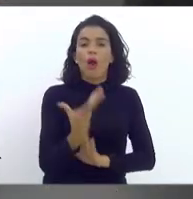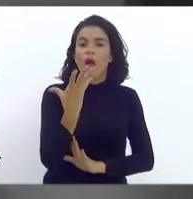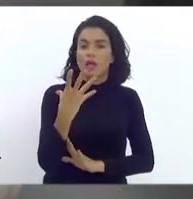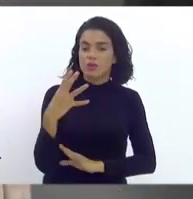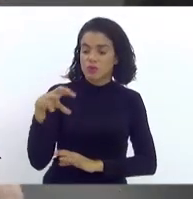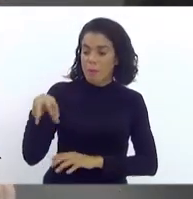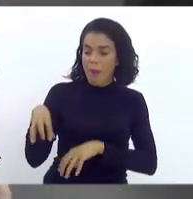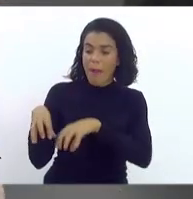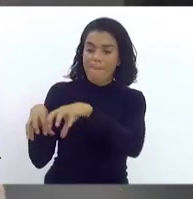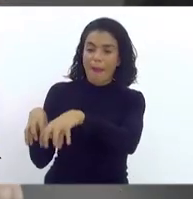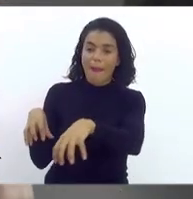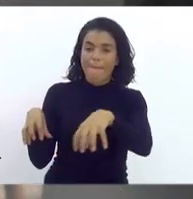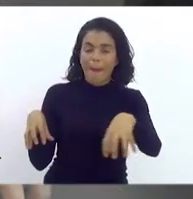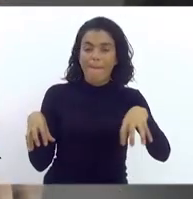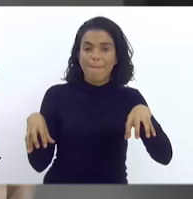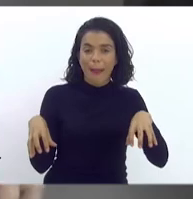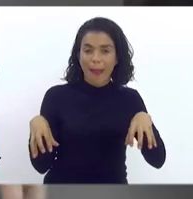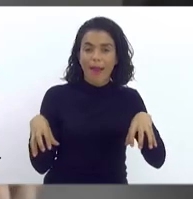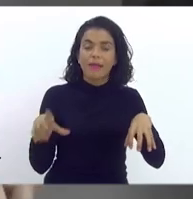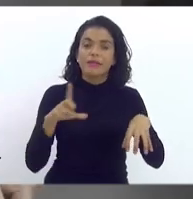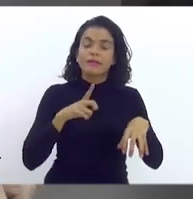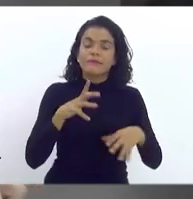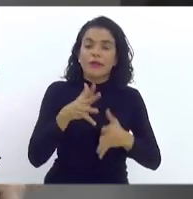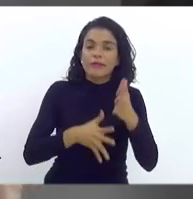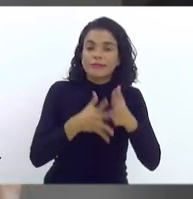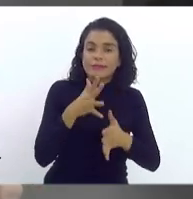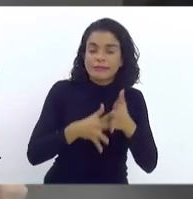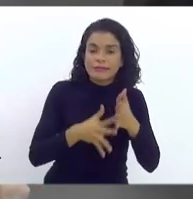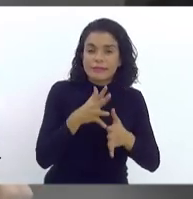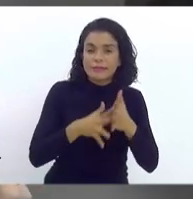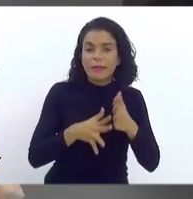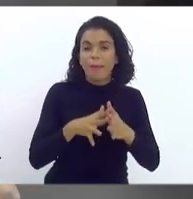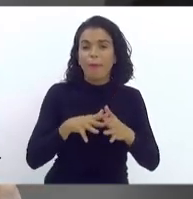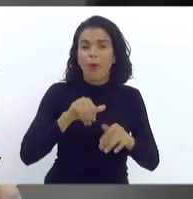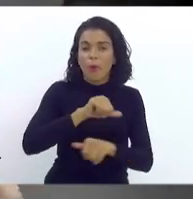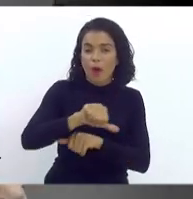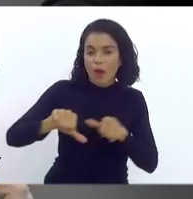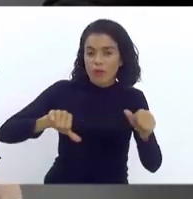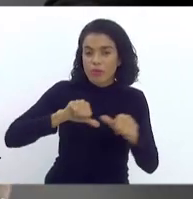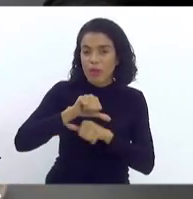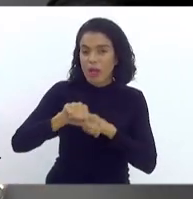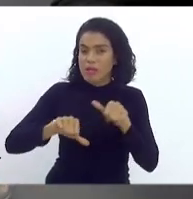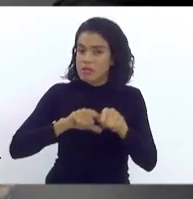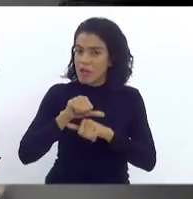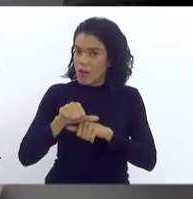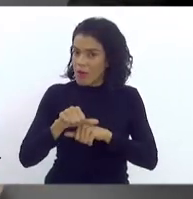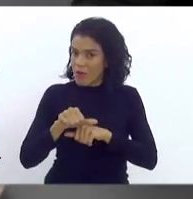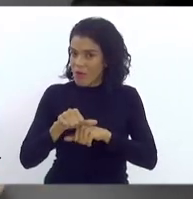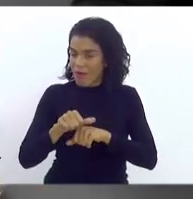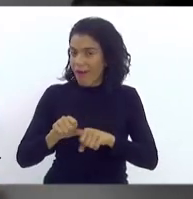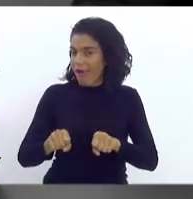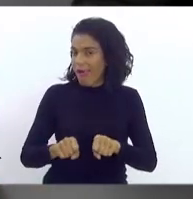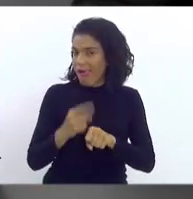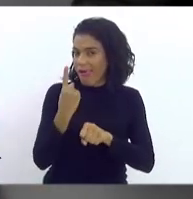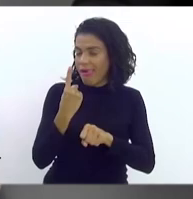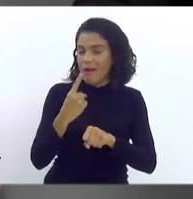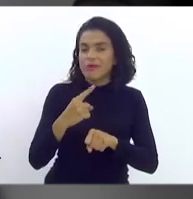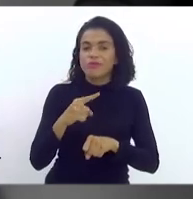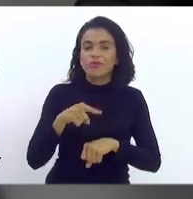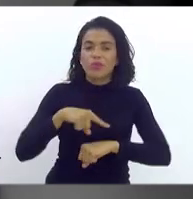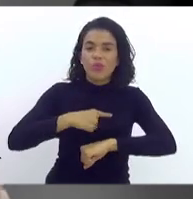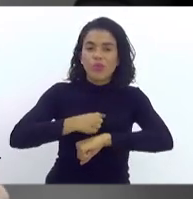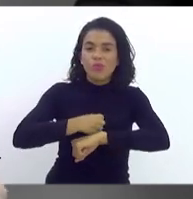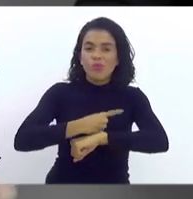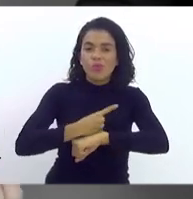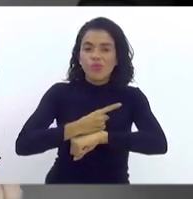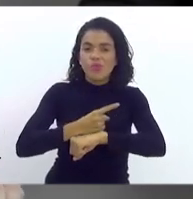tiveram seus serviços interrompidos por adulteração no medidor? E, nessas